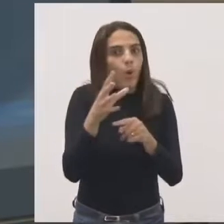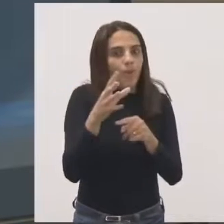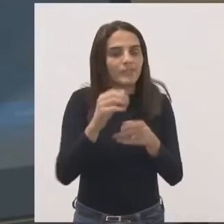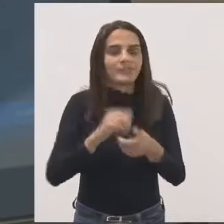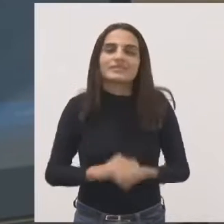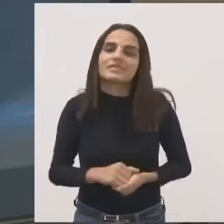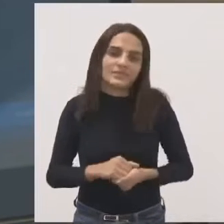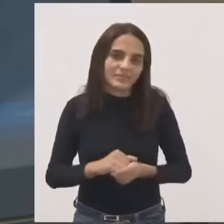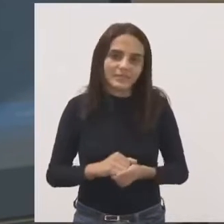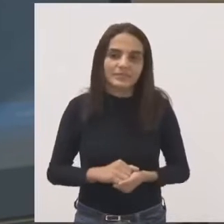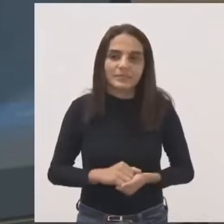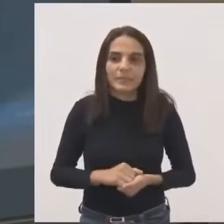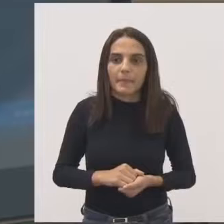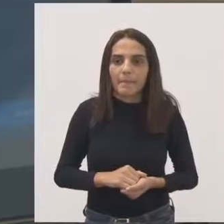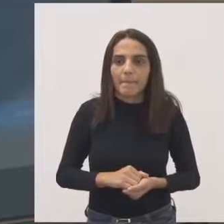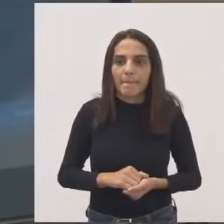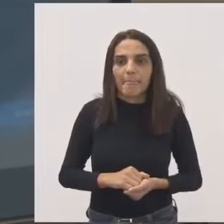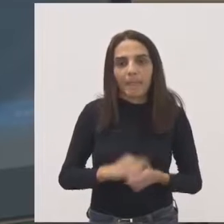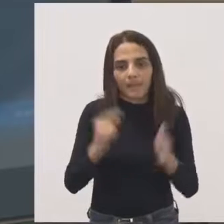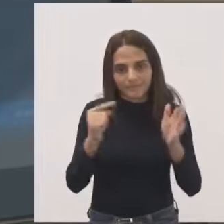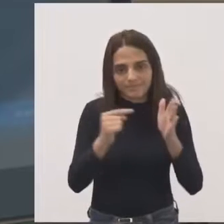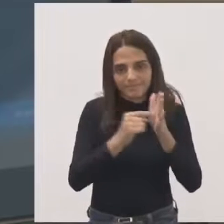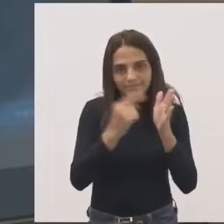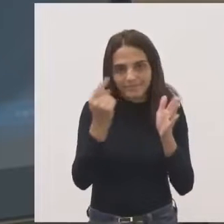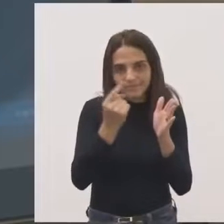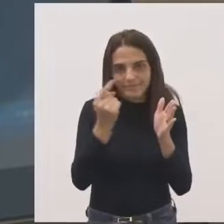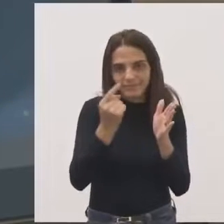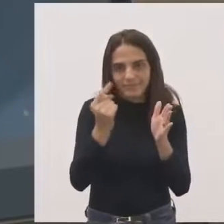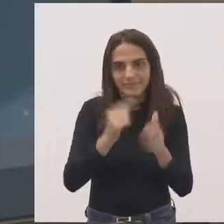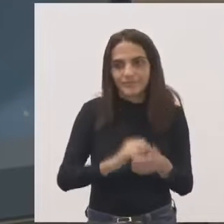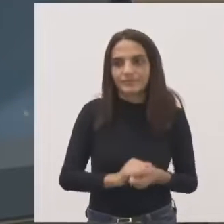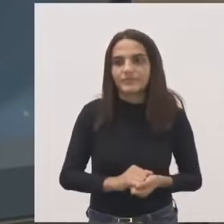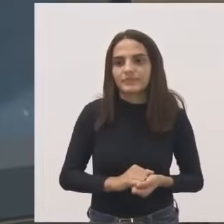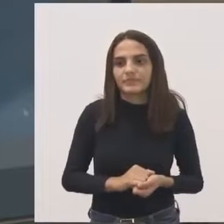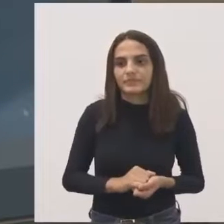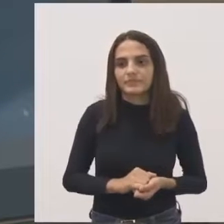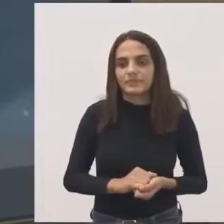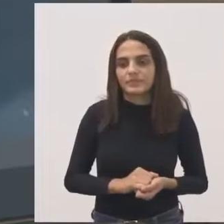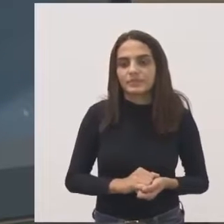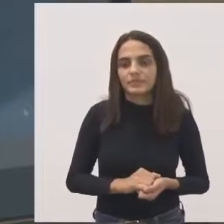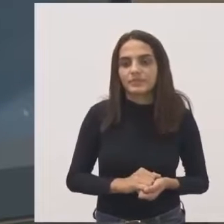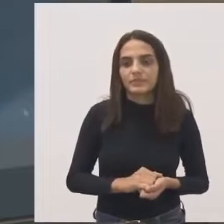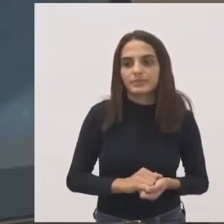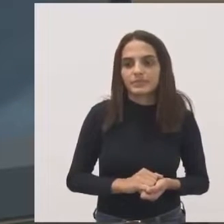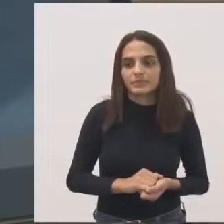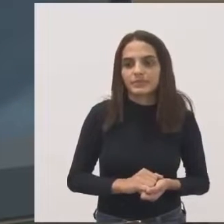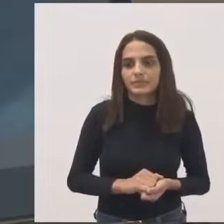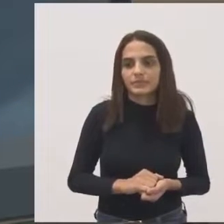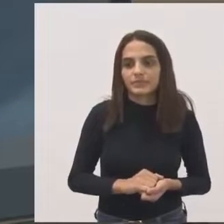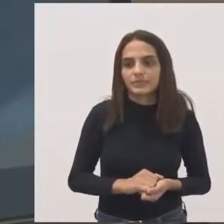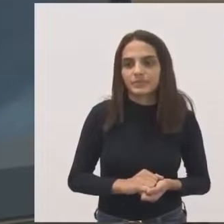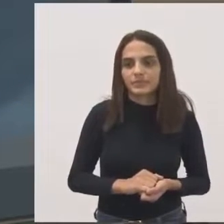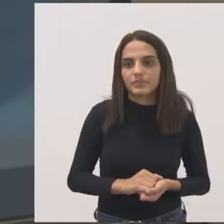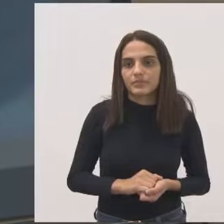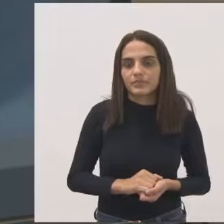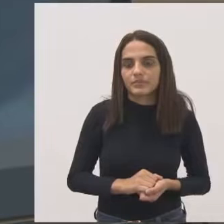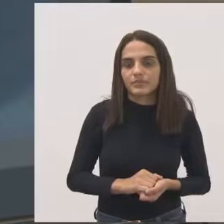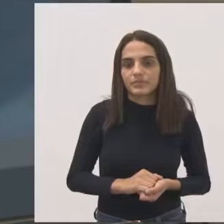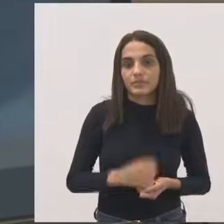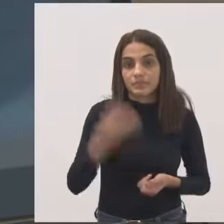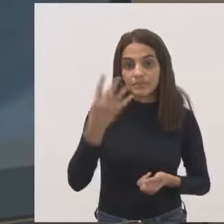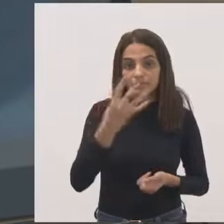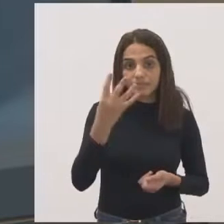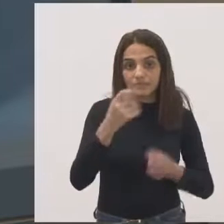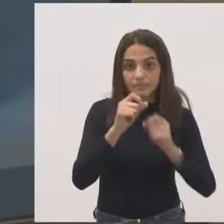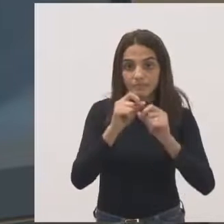vocês não vão sentir isso. Eu vou deixar na primeira opção também. Não tem problema se eu deixar na segunda, tá bom? Essa quarta tela